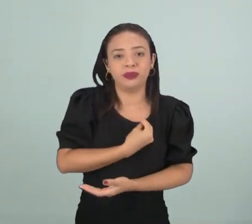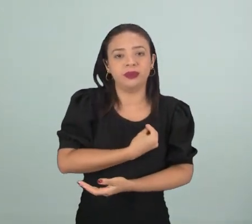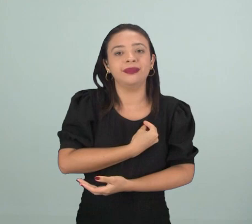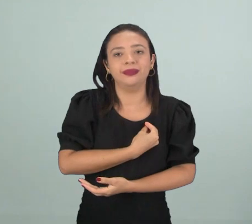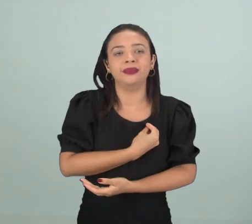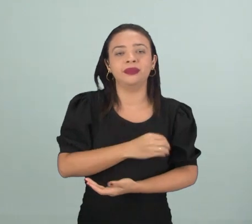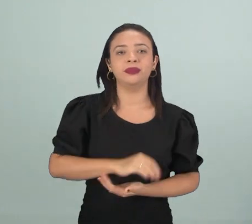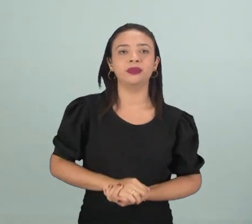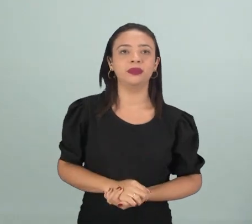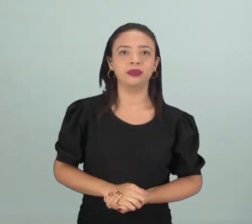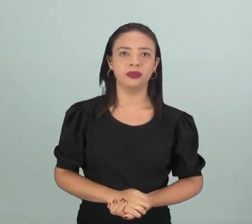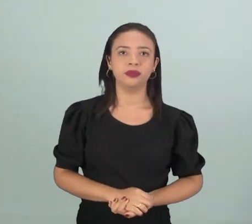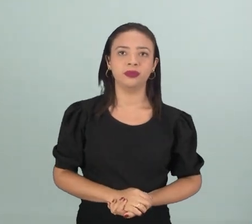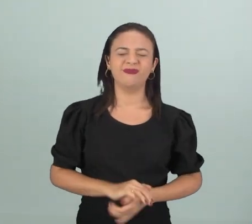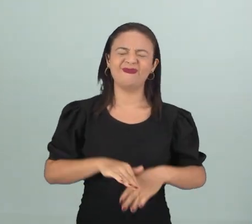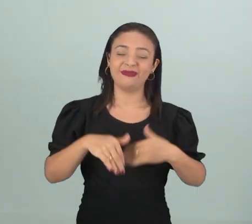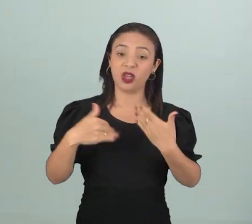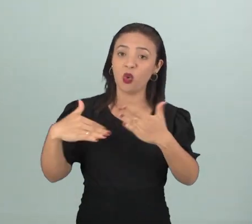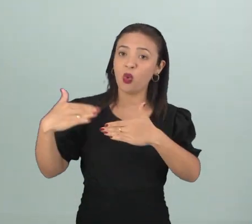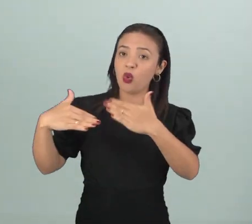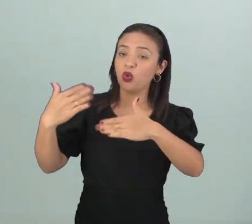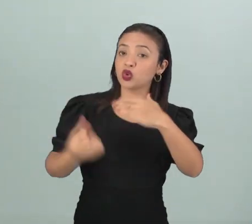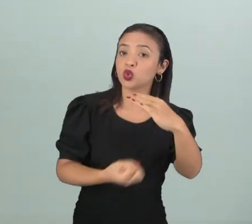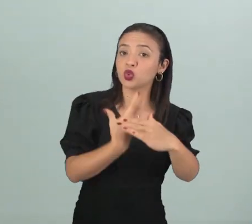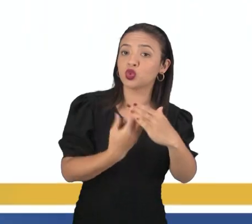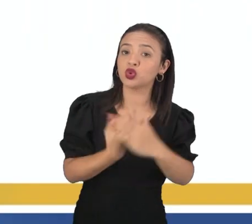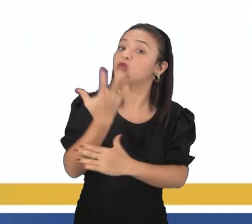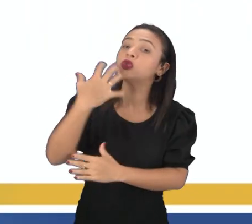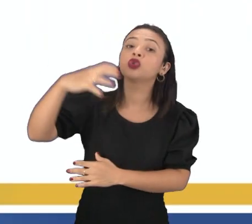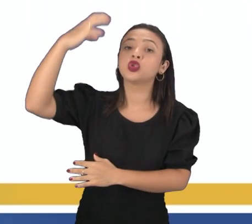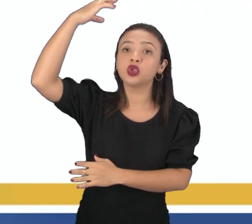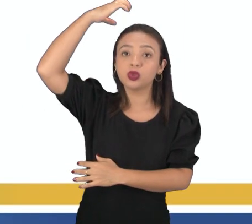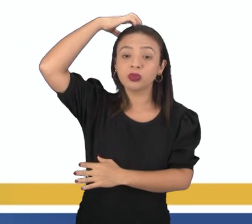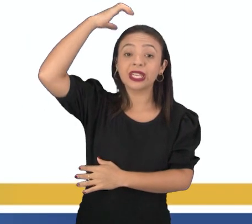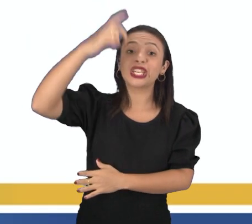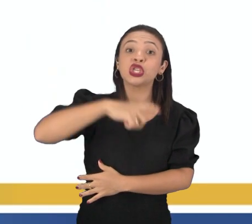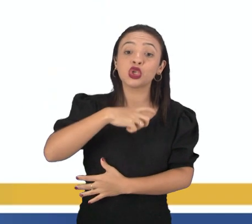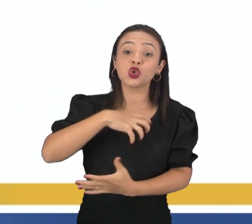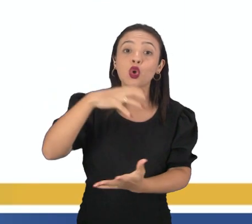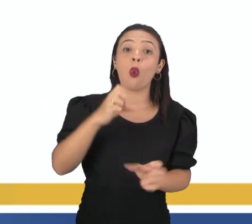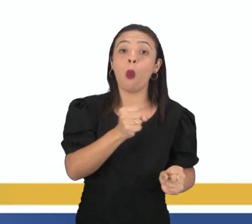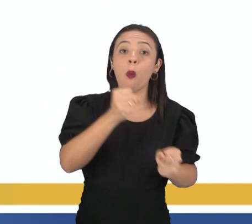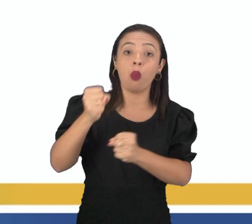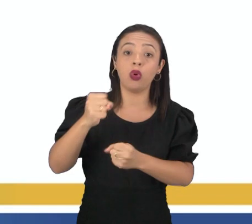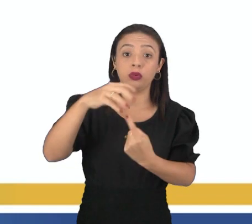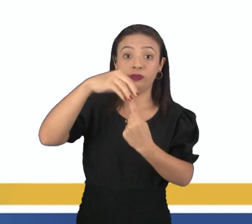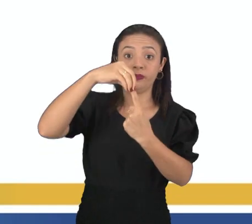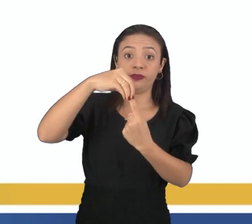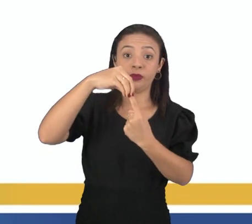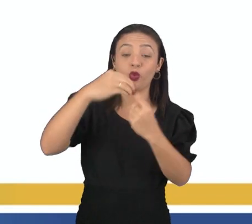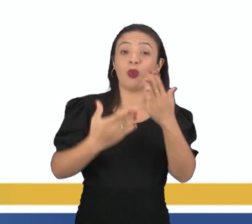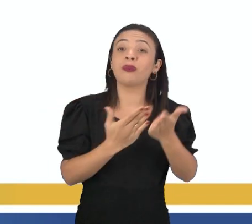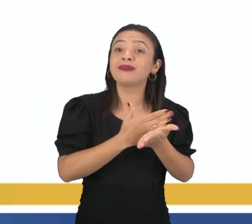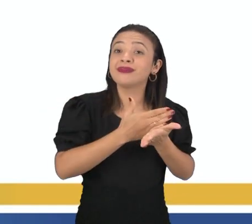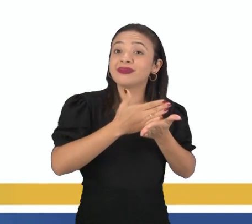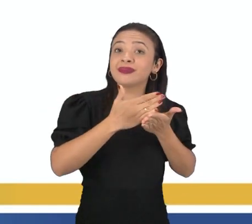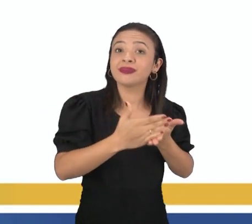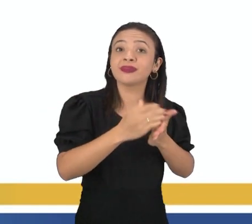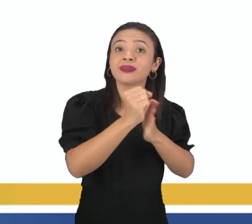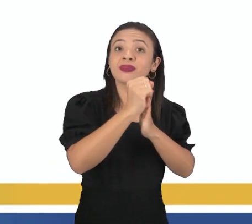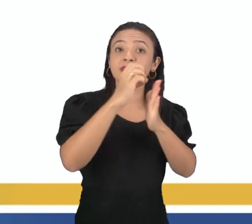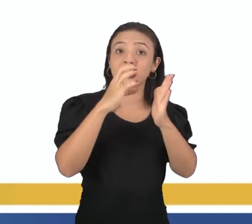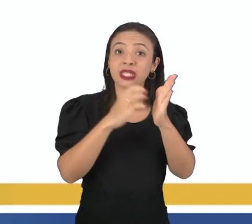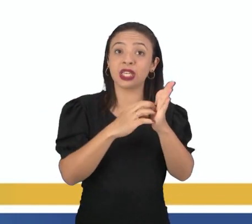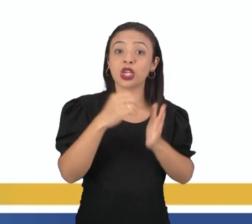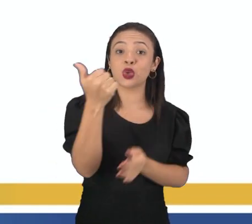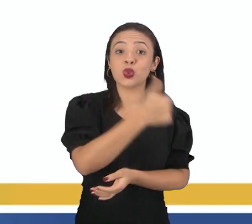todo, certo? O processo de formação de monarquias com poder centralizado na Europa iniciou-se no século